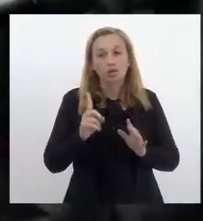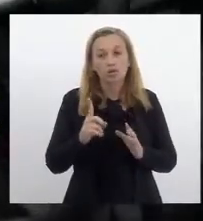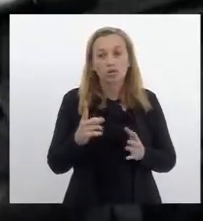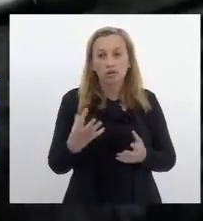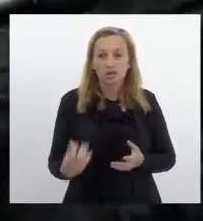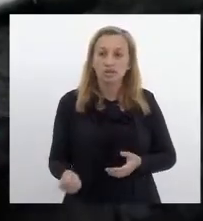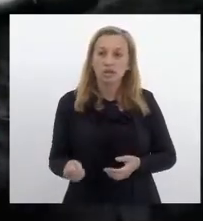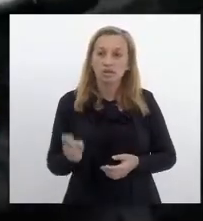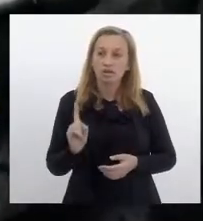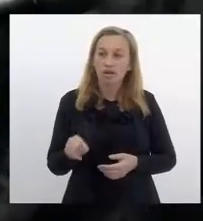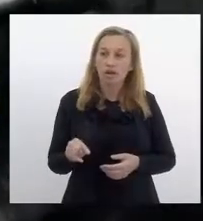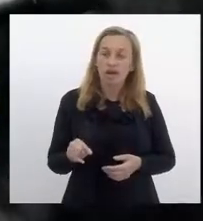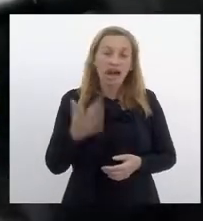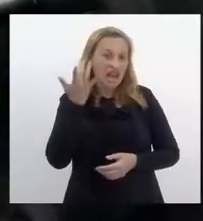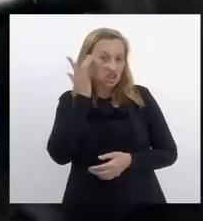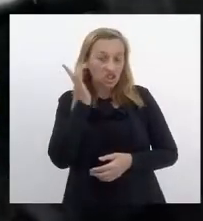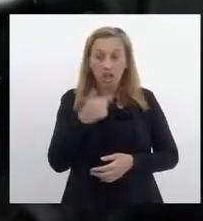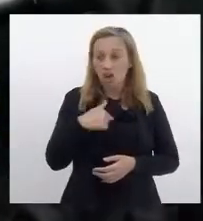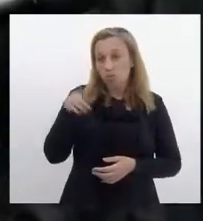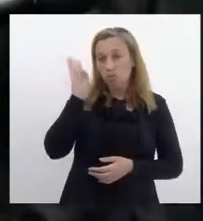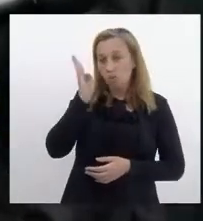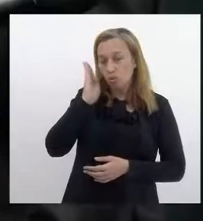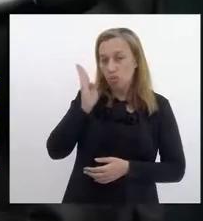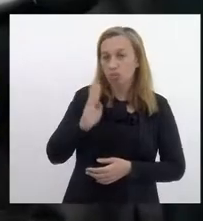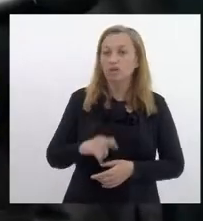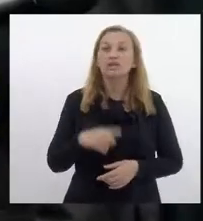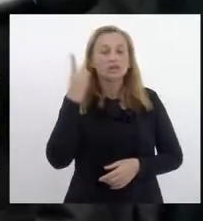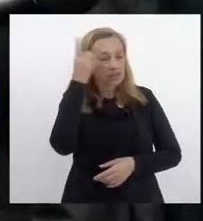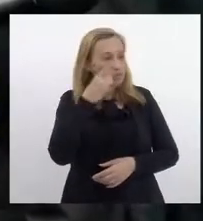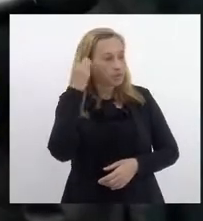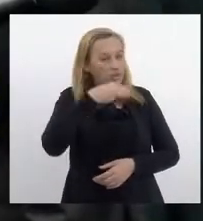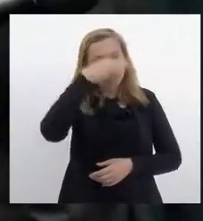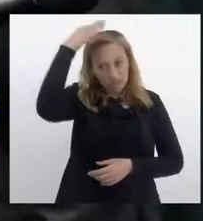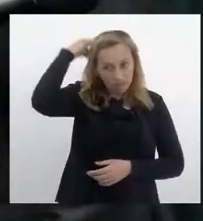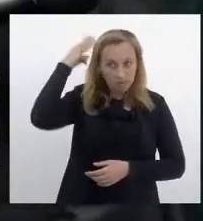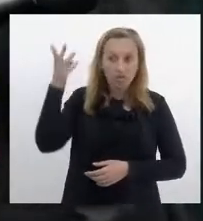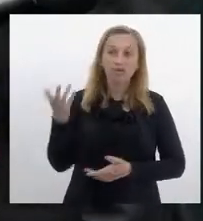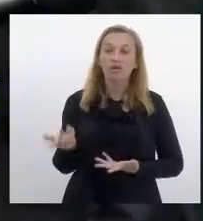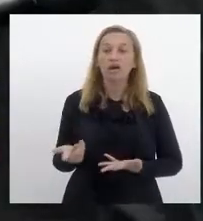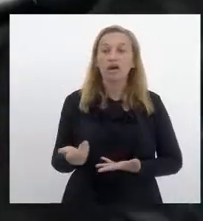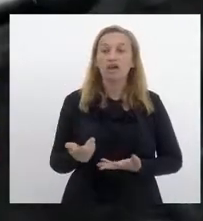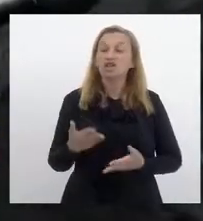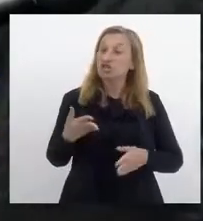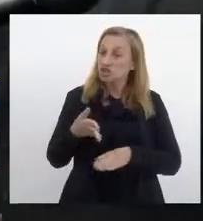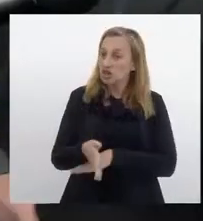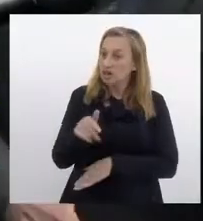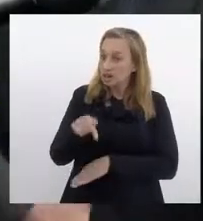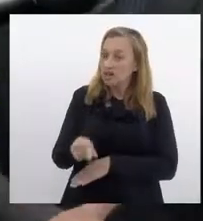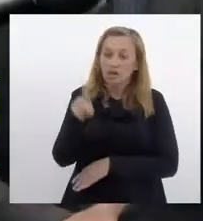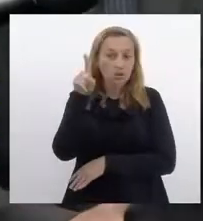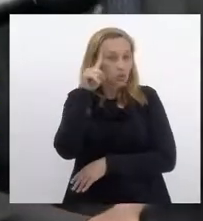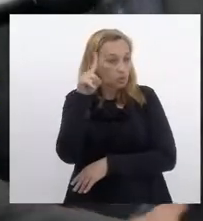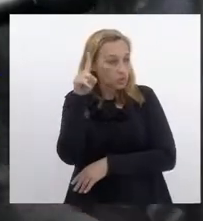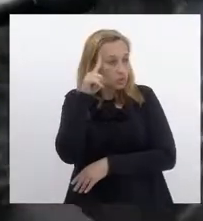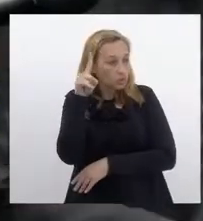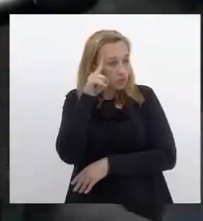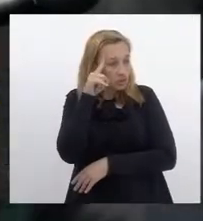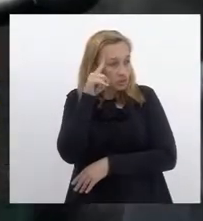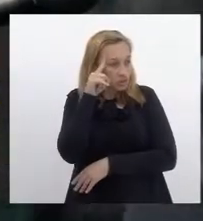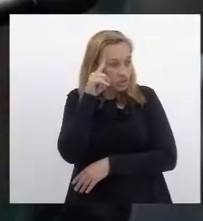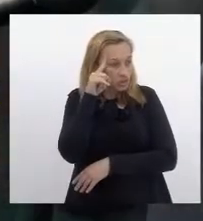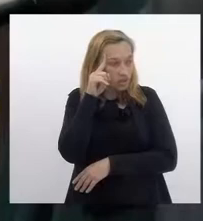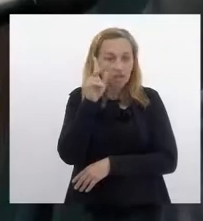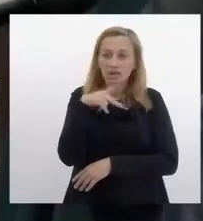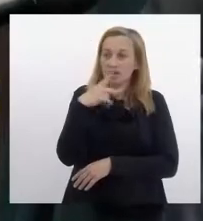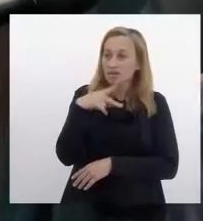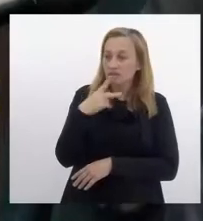vale é achar que eu sou burro. Deputado Márcio Pacheco chega aqui diariamente e dá